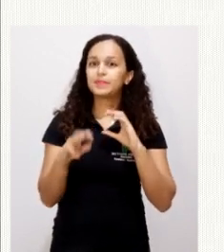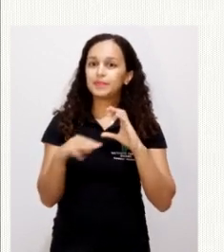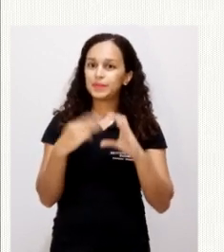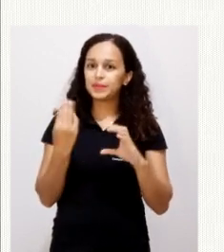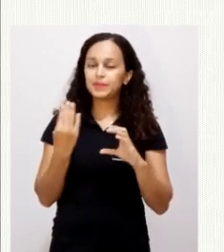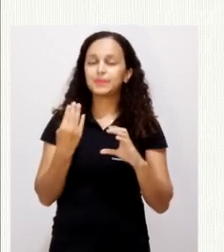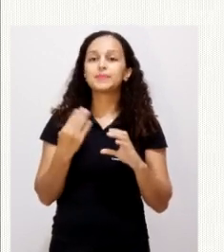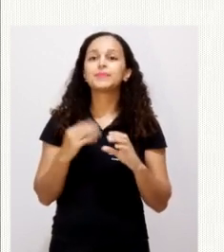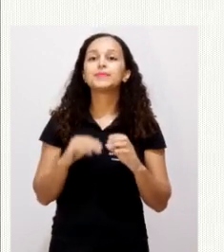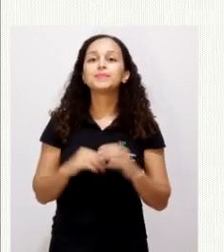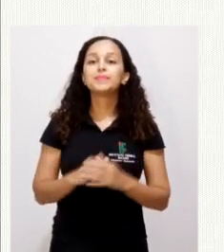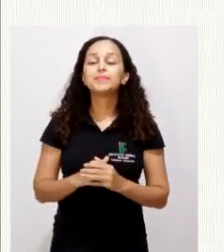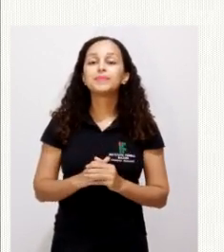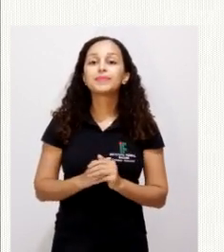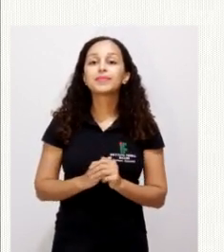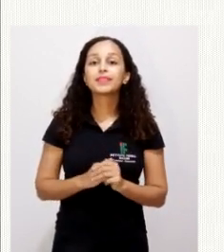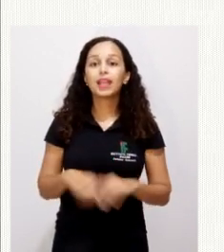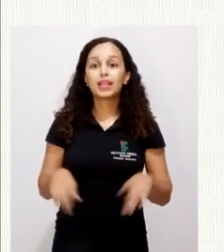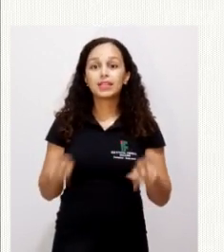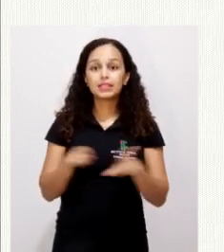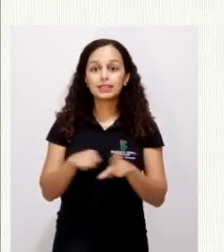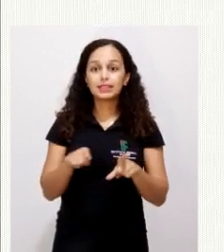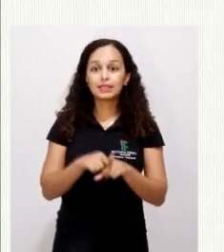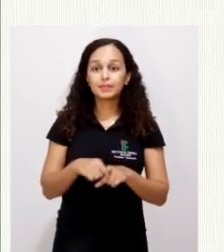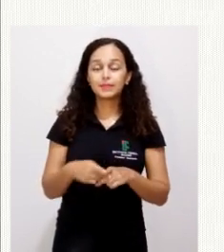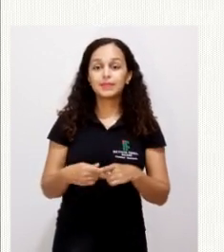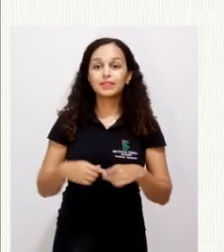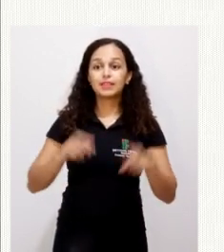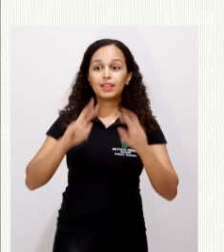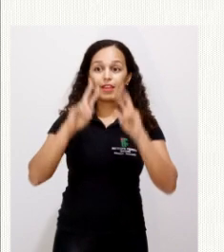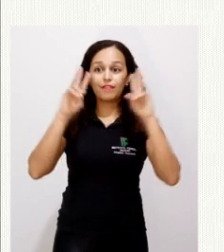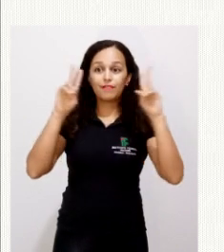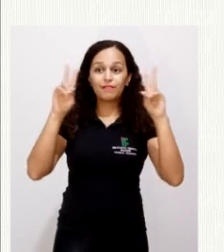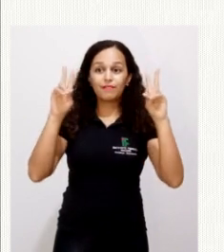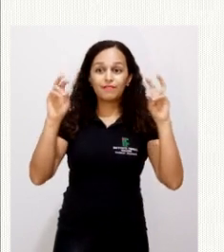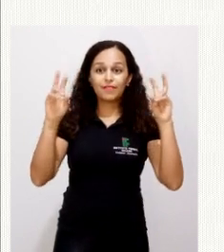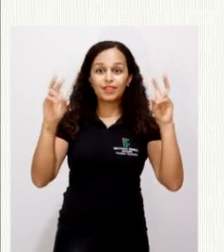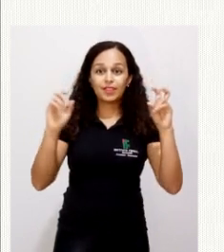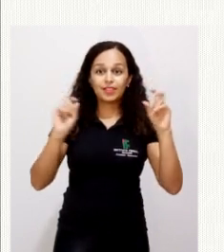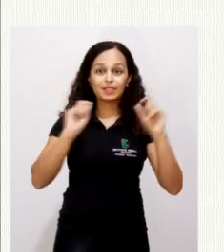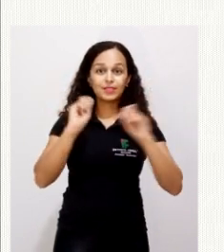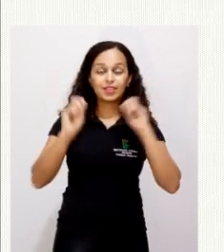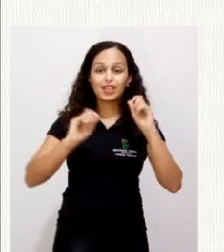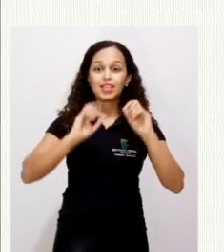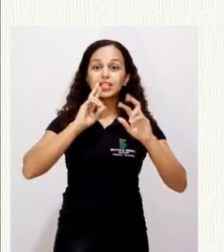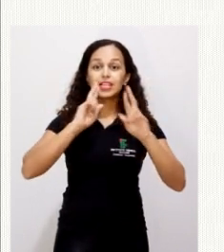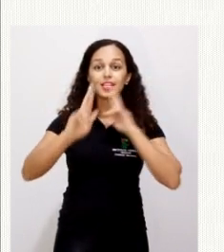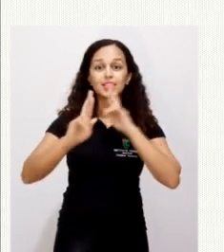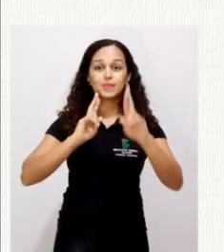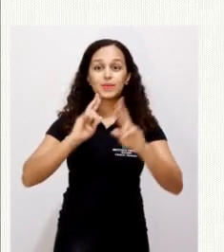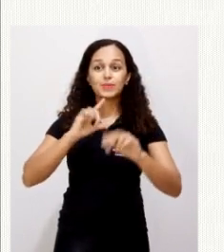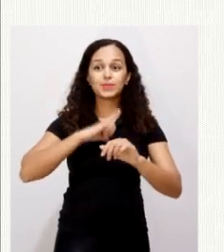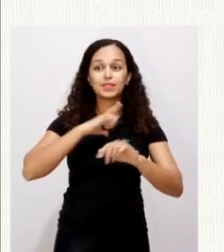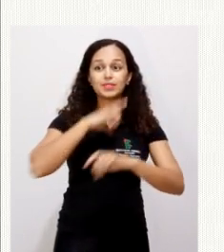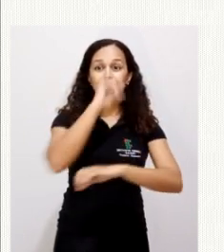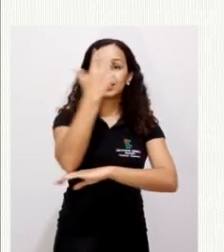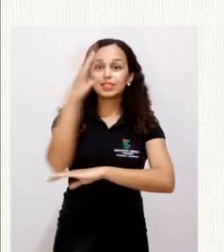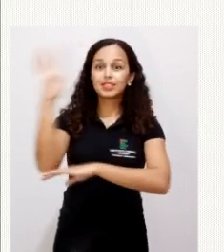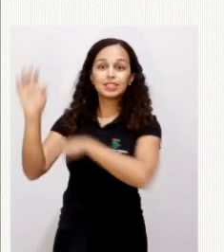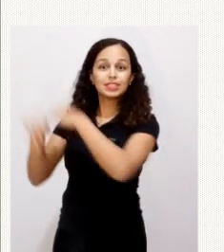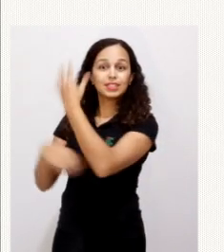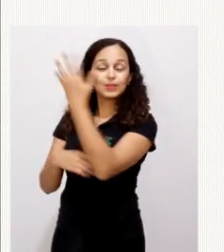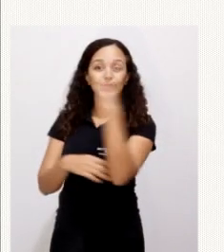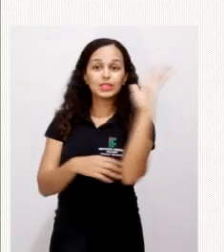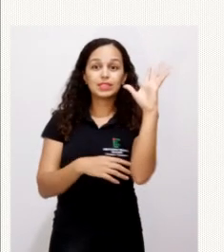PANCs, pode me mandar e-mail. E quero deixar uma frase também: as respostas estão na natureza, faltam boas perguntas,